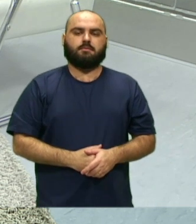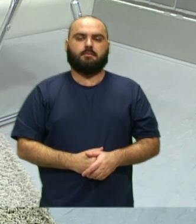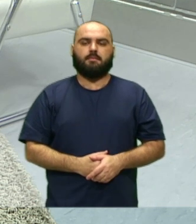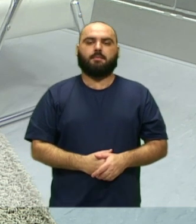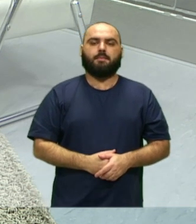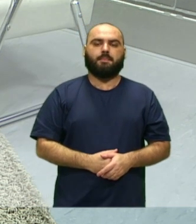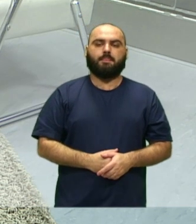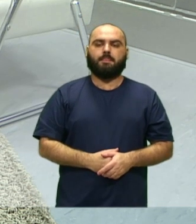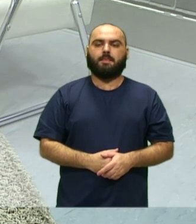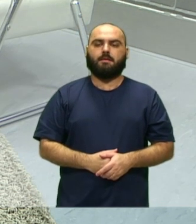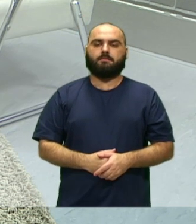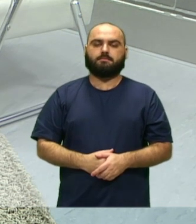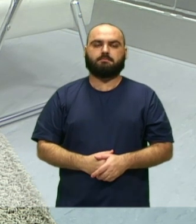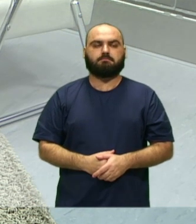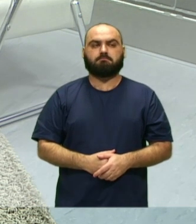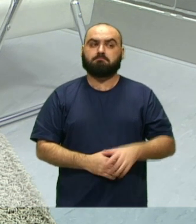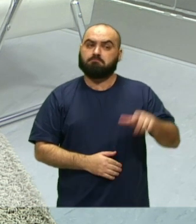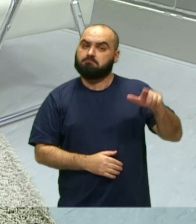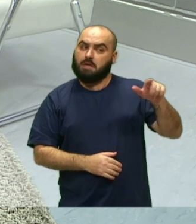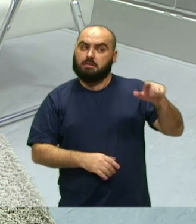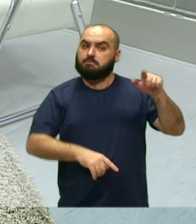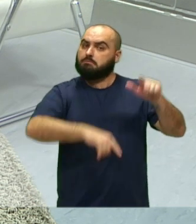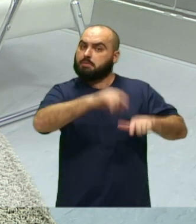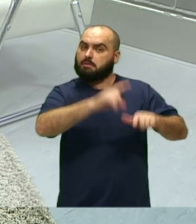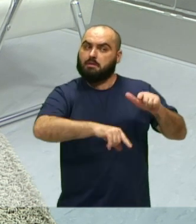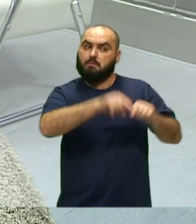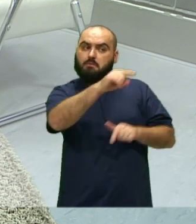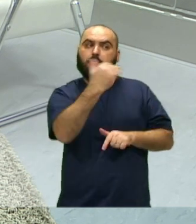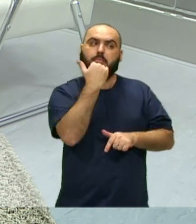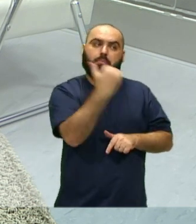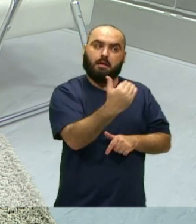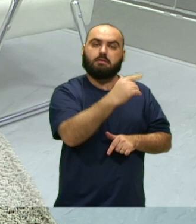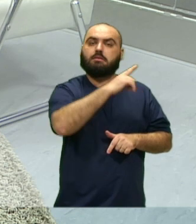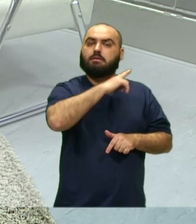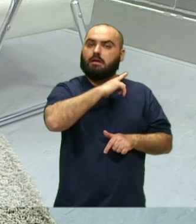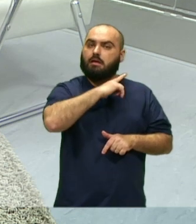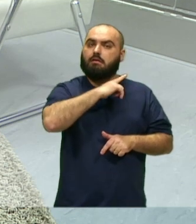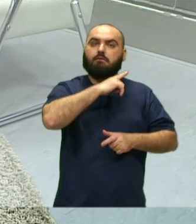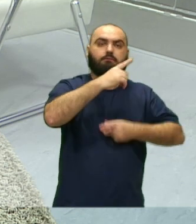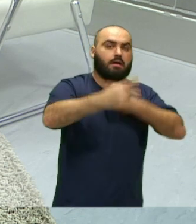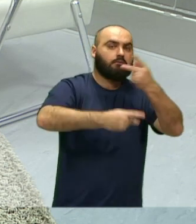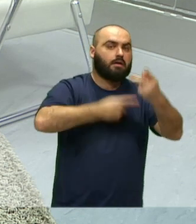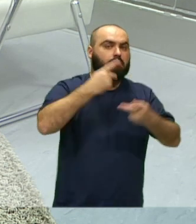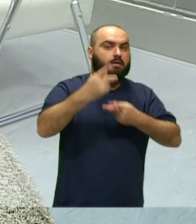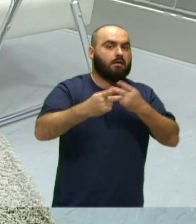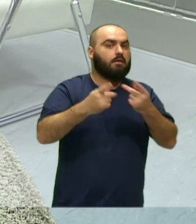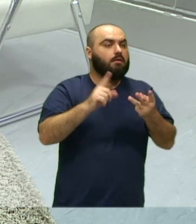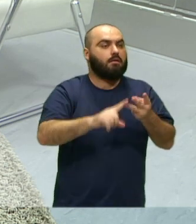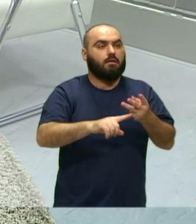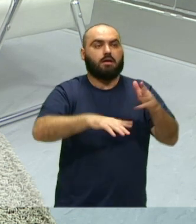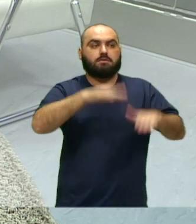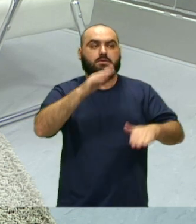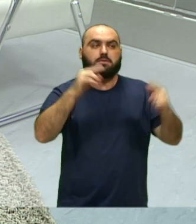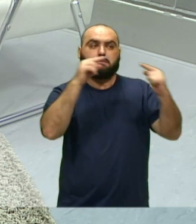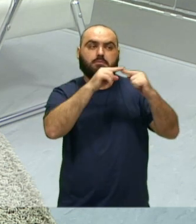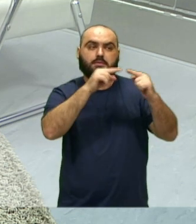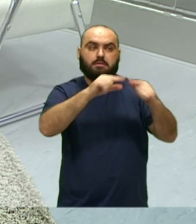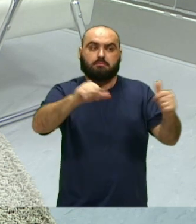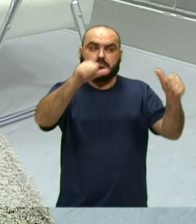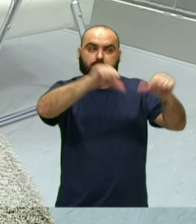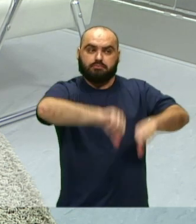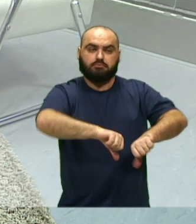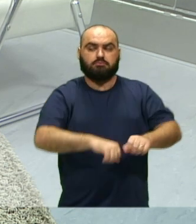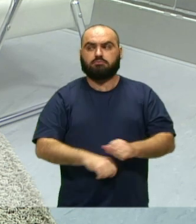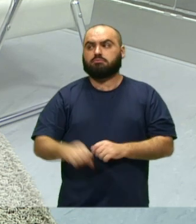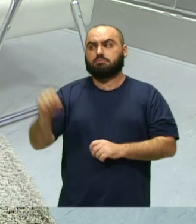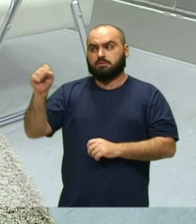fatos, falas ou até mesmo algumas circunstâncias que façam link ou ancoragens com crimes, né? Sim, no mínimo aí advocacia seriam